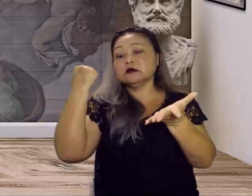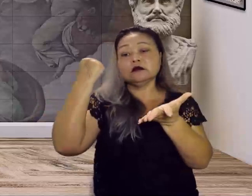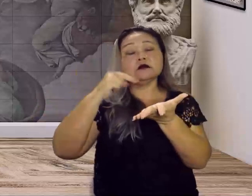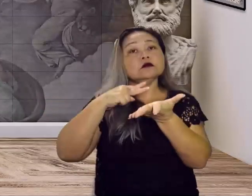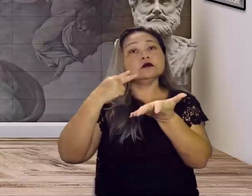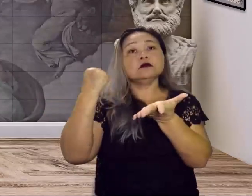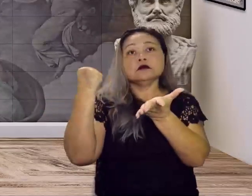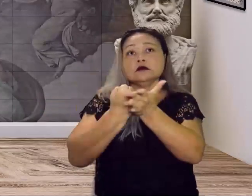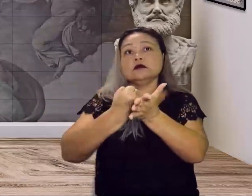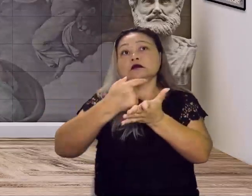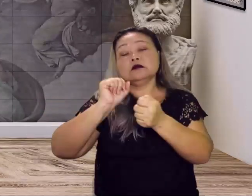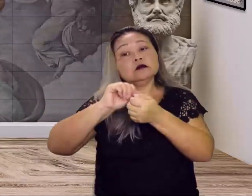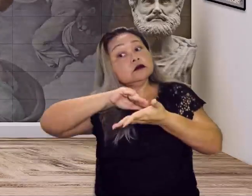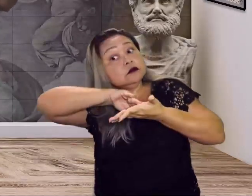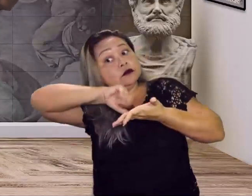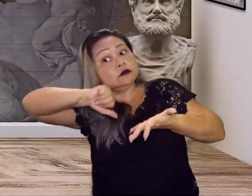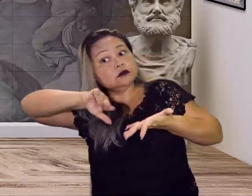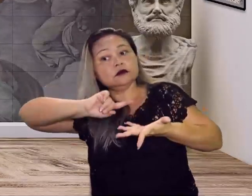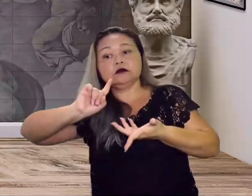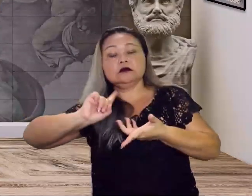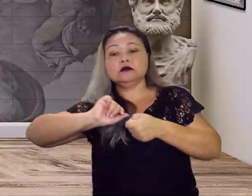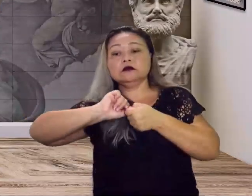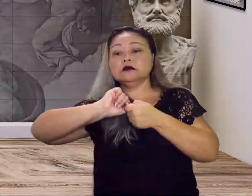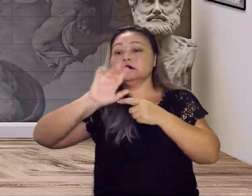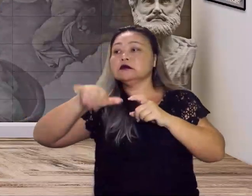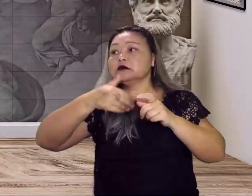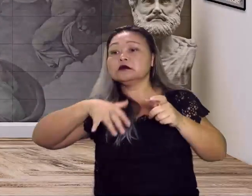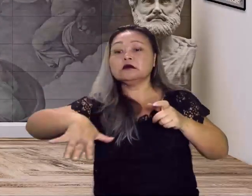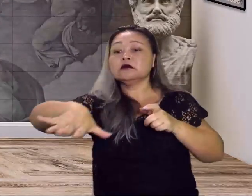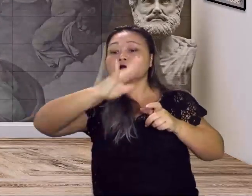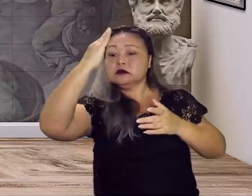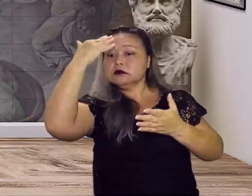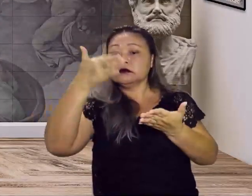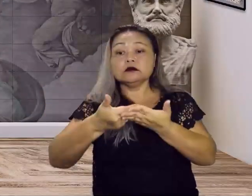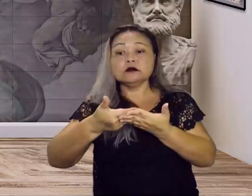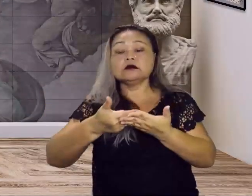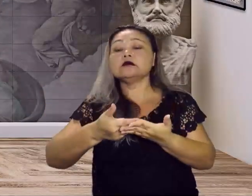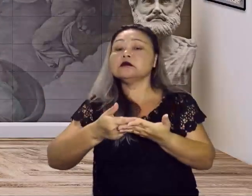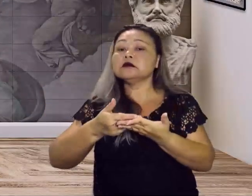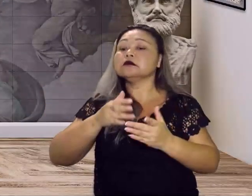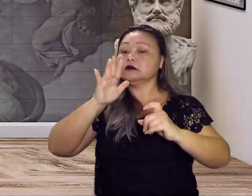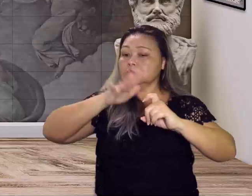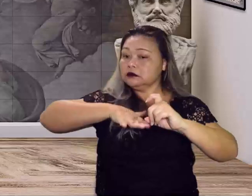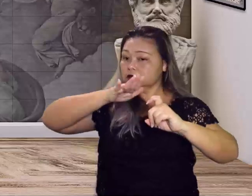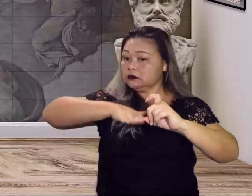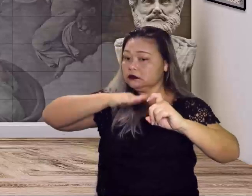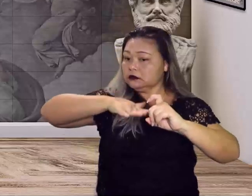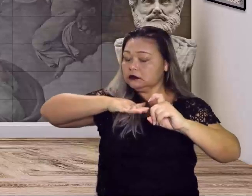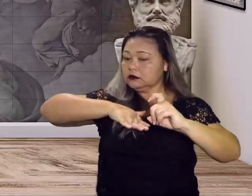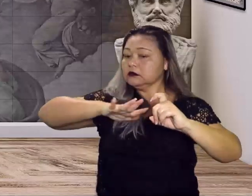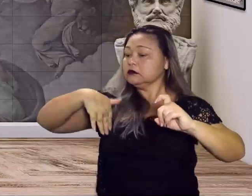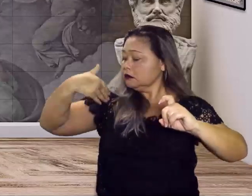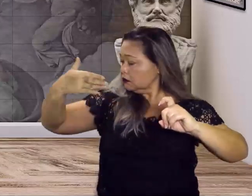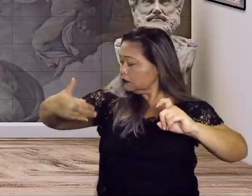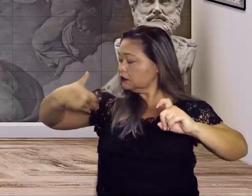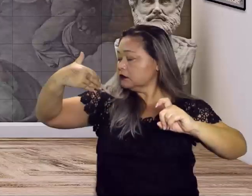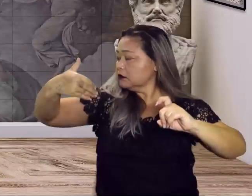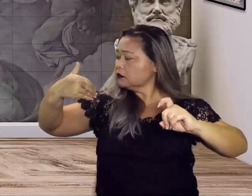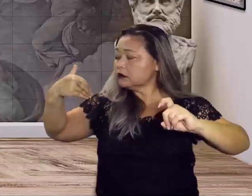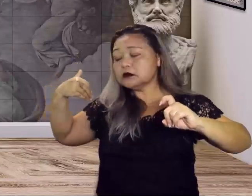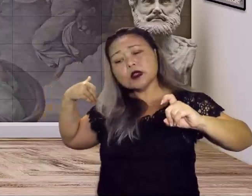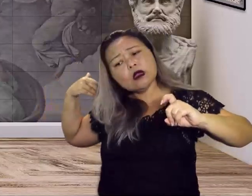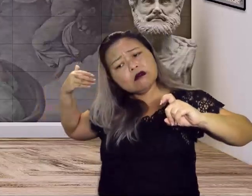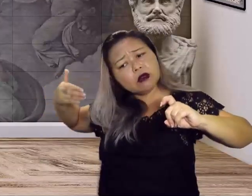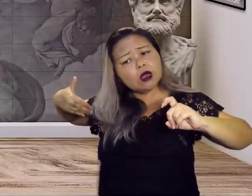consolidar, ele vai ser rejeitado e não vai se destacar no meio. Então, esses mitos que vieram até hoje entre o